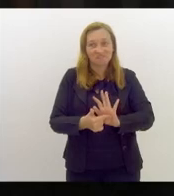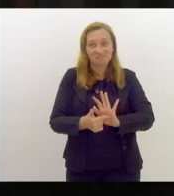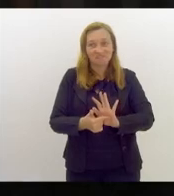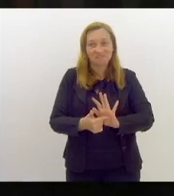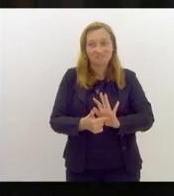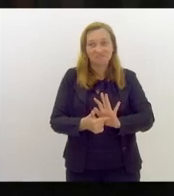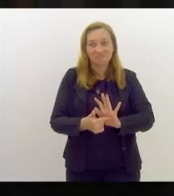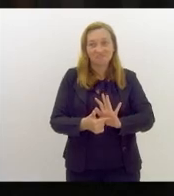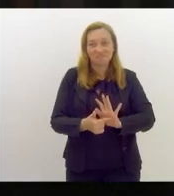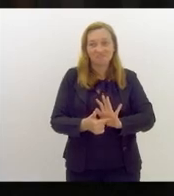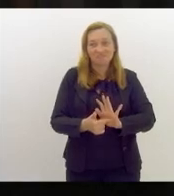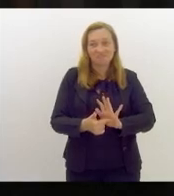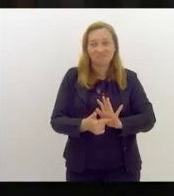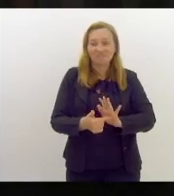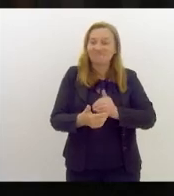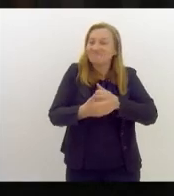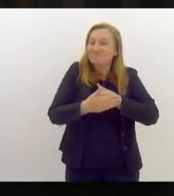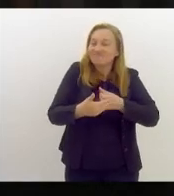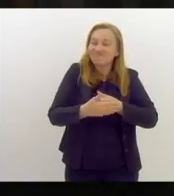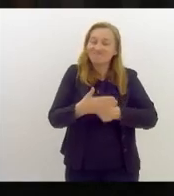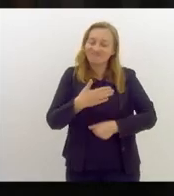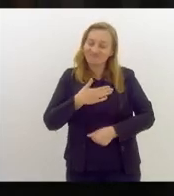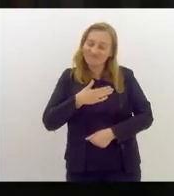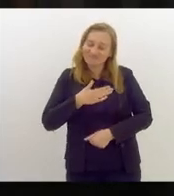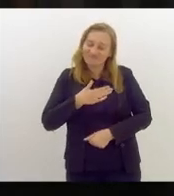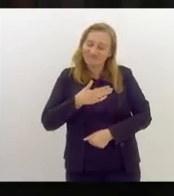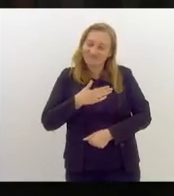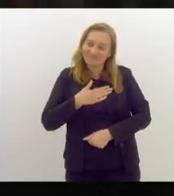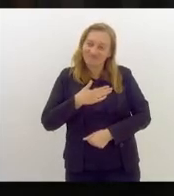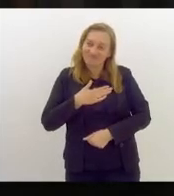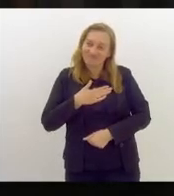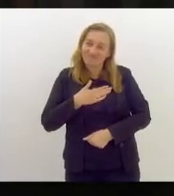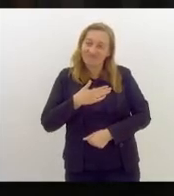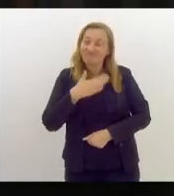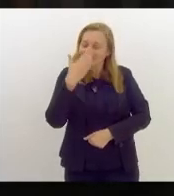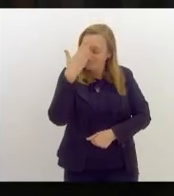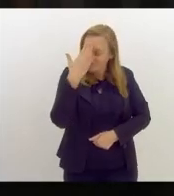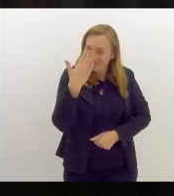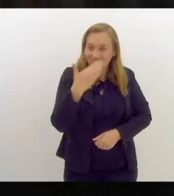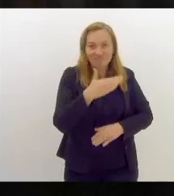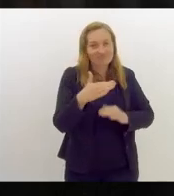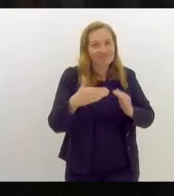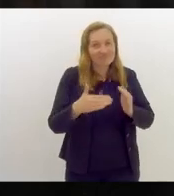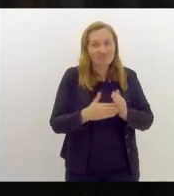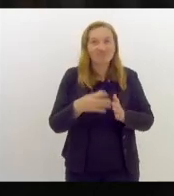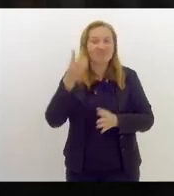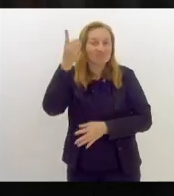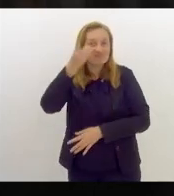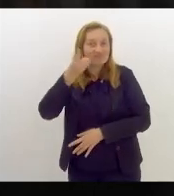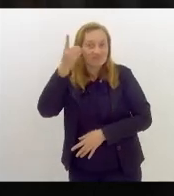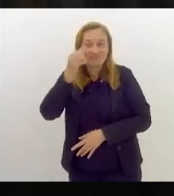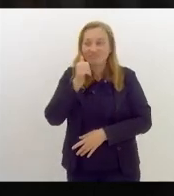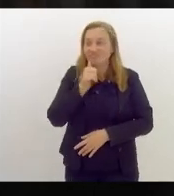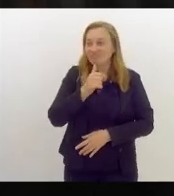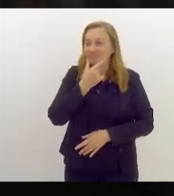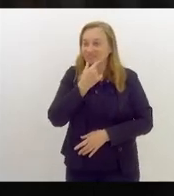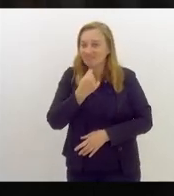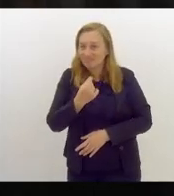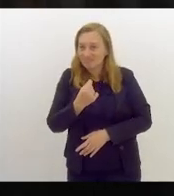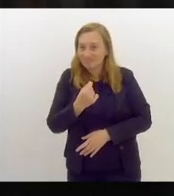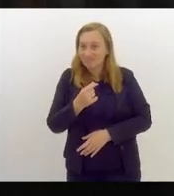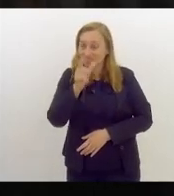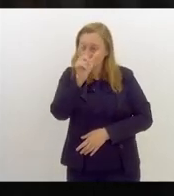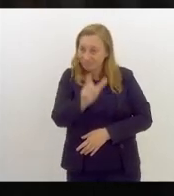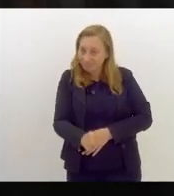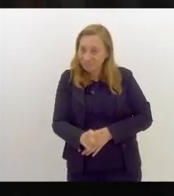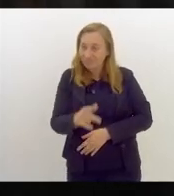Extrema consideração e muita bondade Comigo Léo estendo minha gratidão a todas as deputadas e deputados na